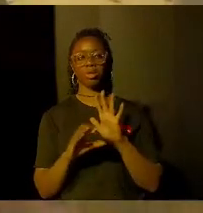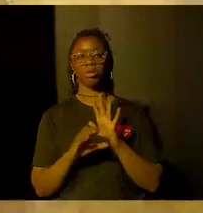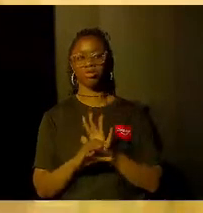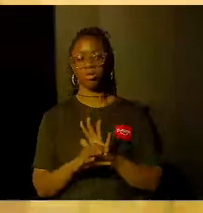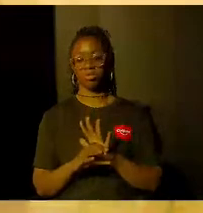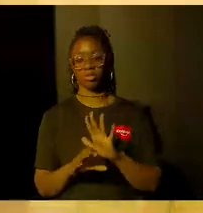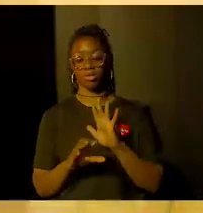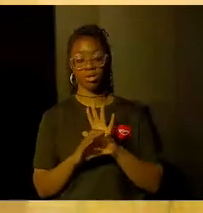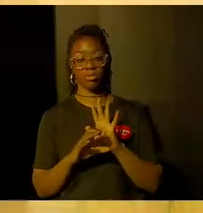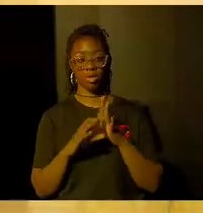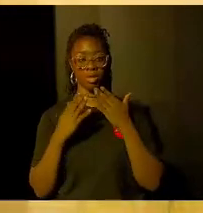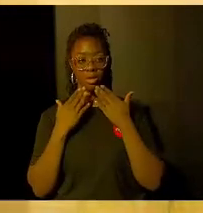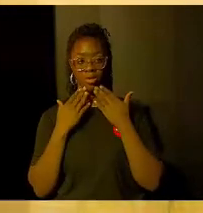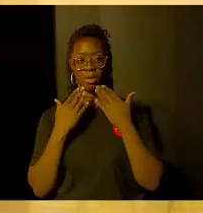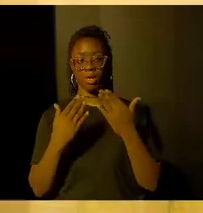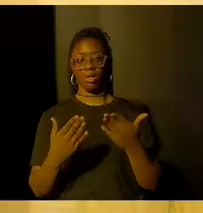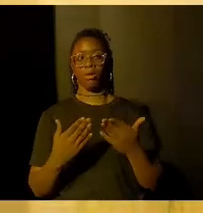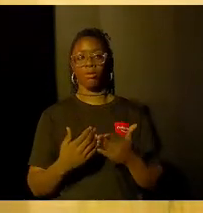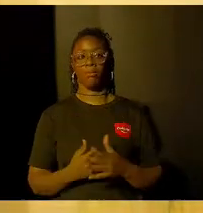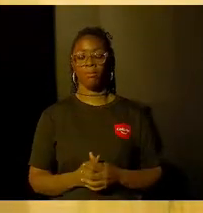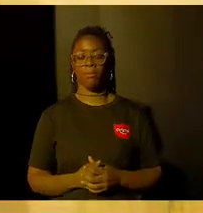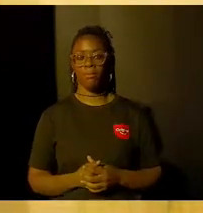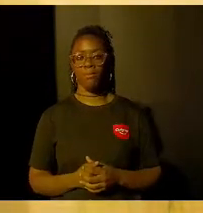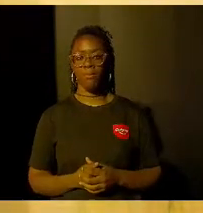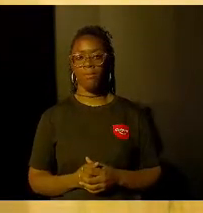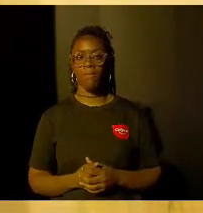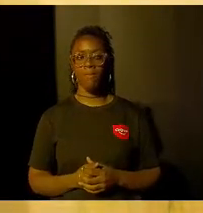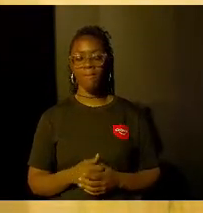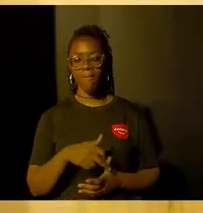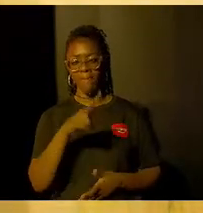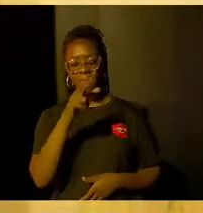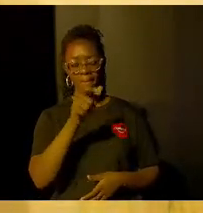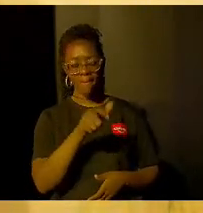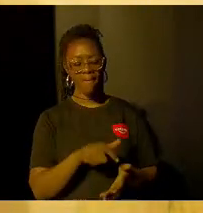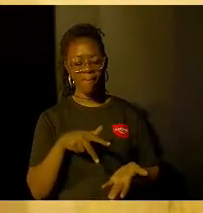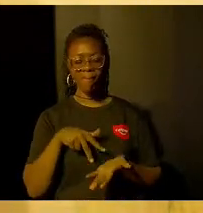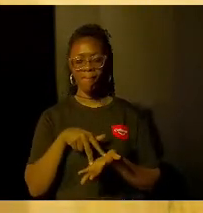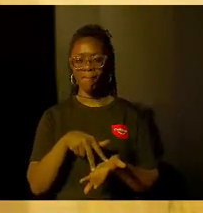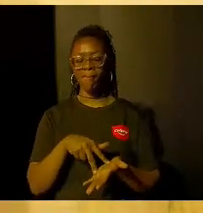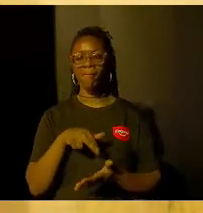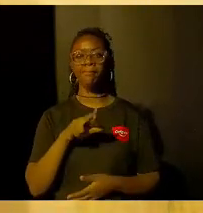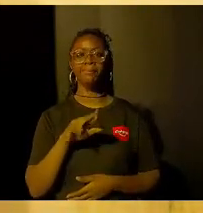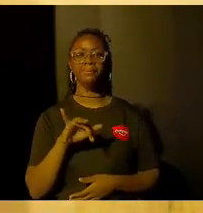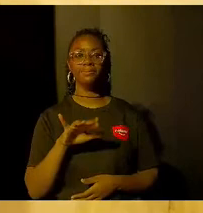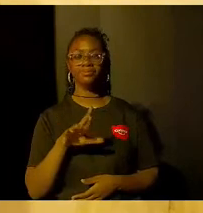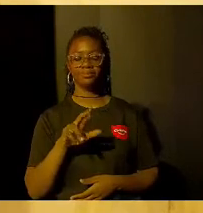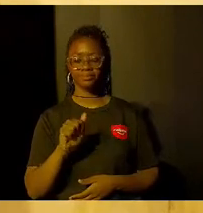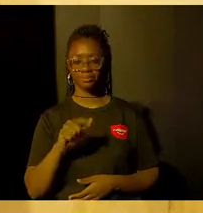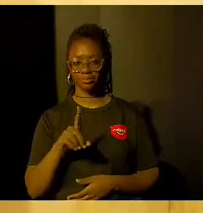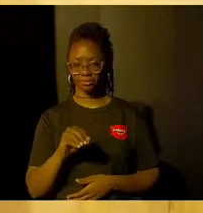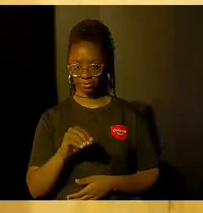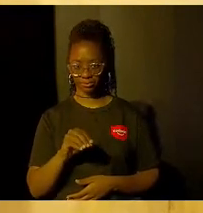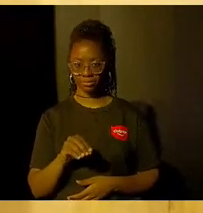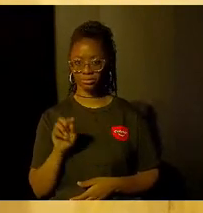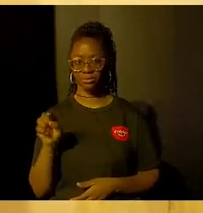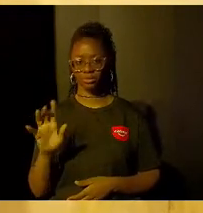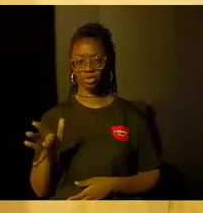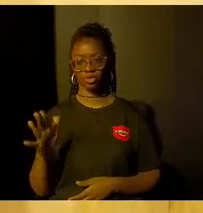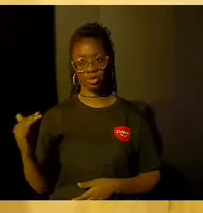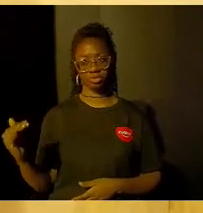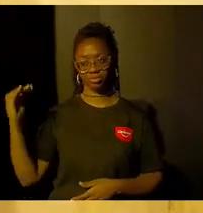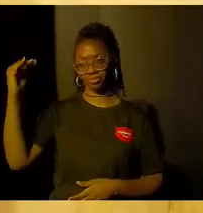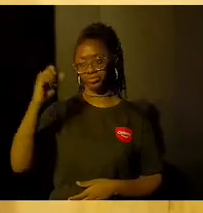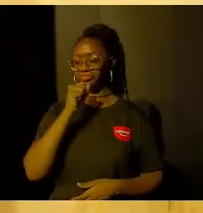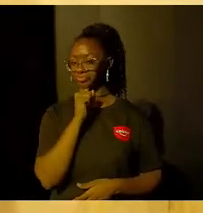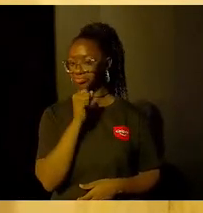apresentação do personagem do tio Ricardo ele já mais